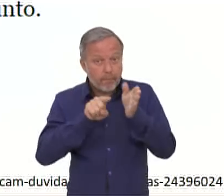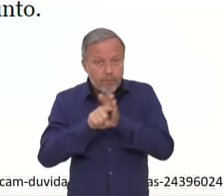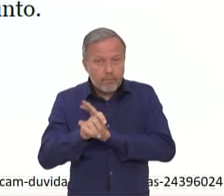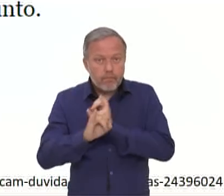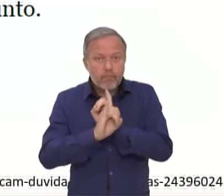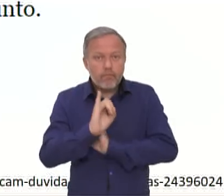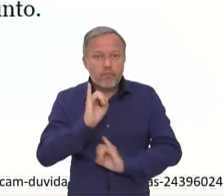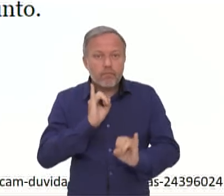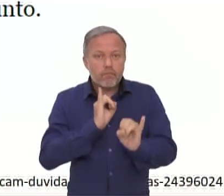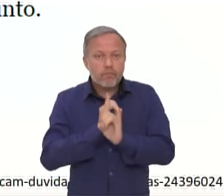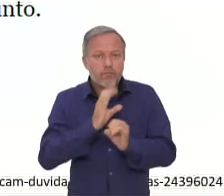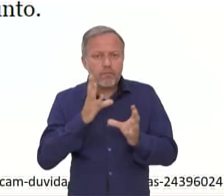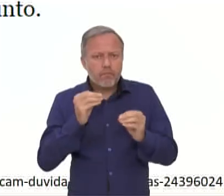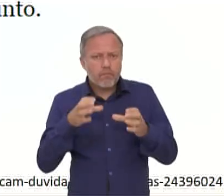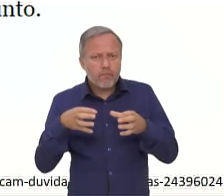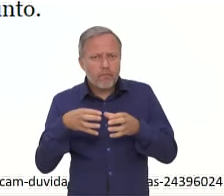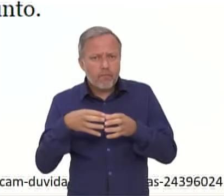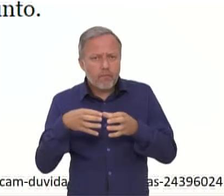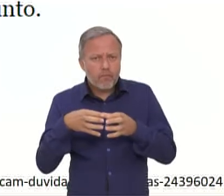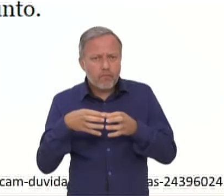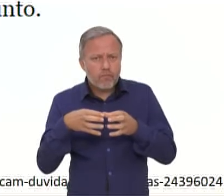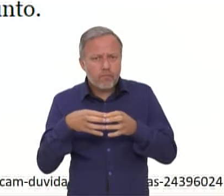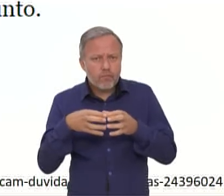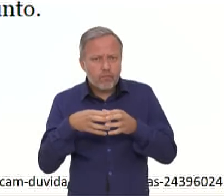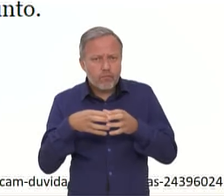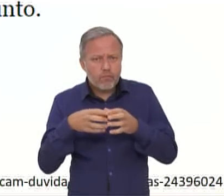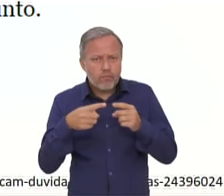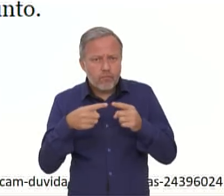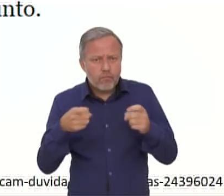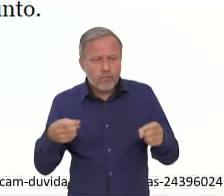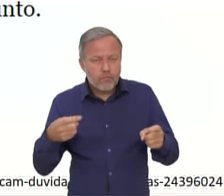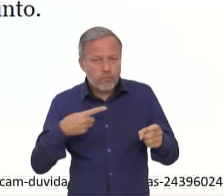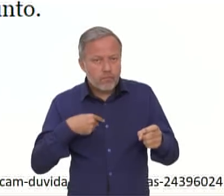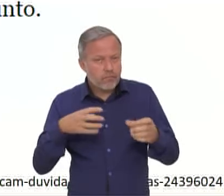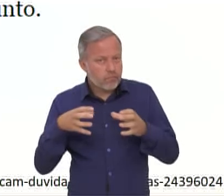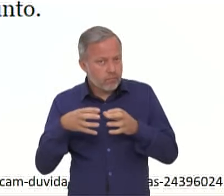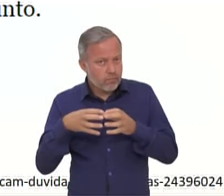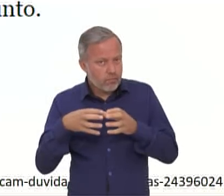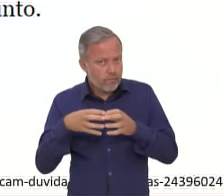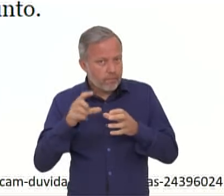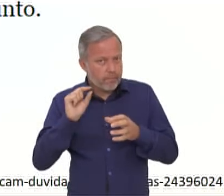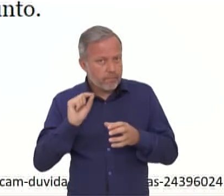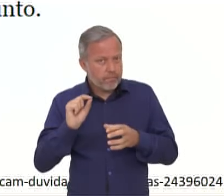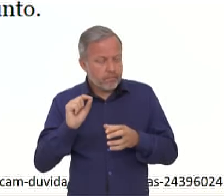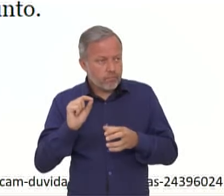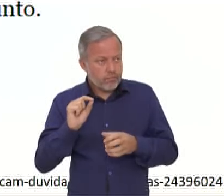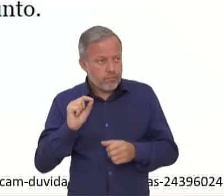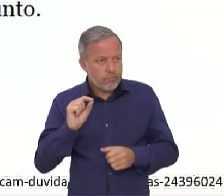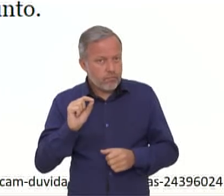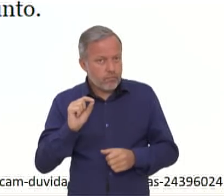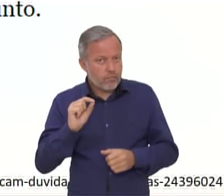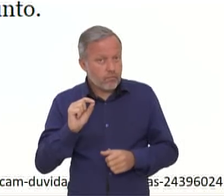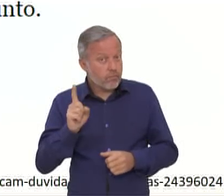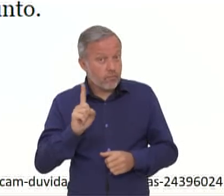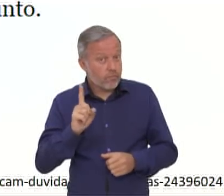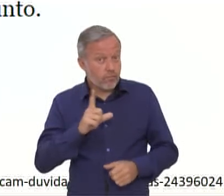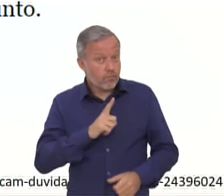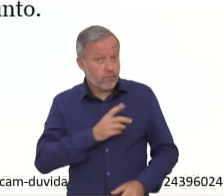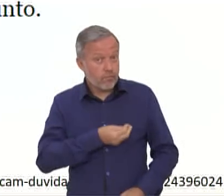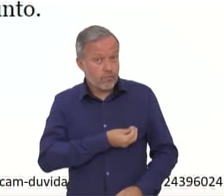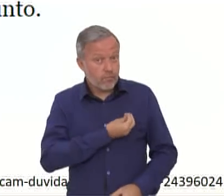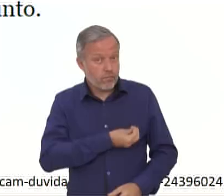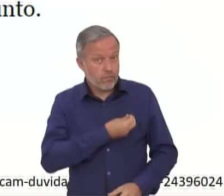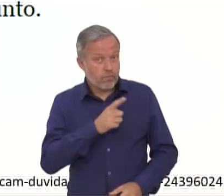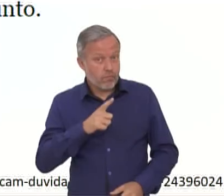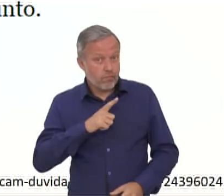mesma que muitos na comunidade científica. Há uma corrente que diz que eles não são seres vivos por